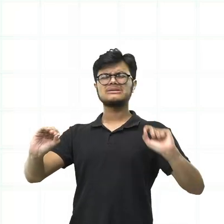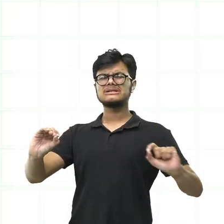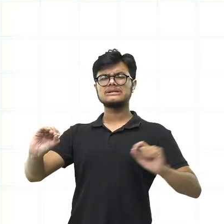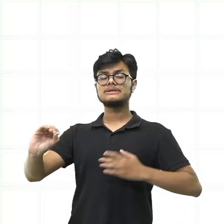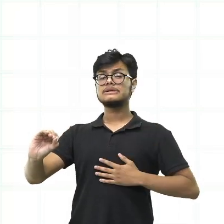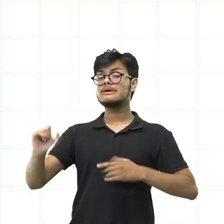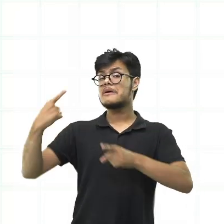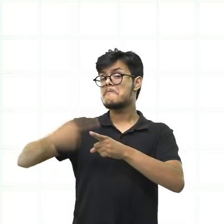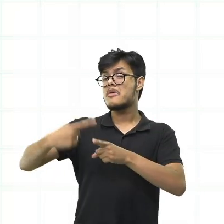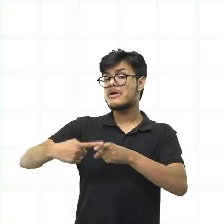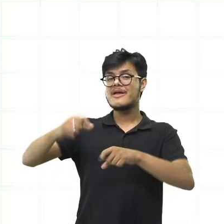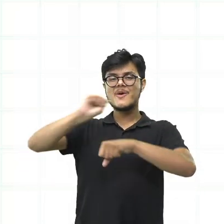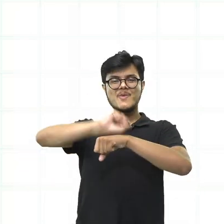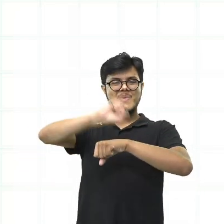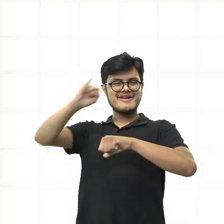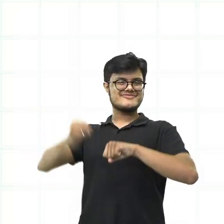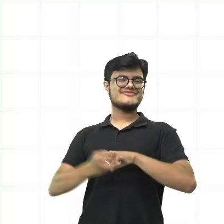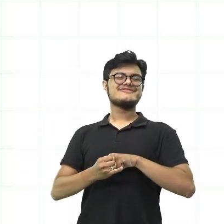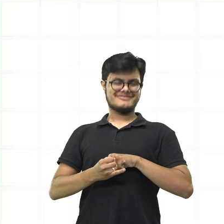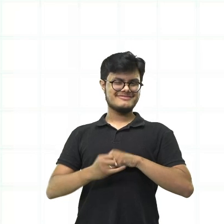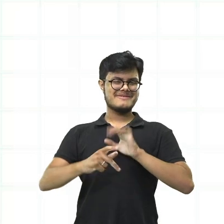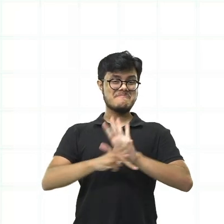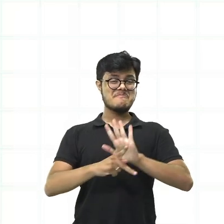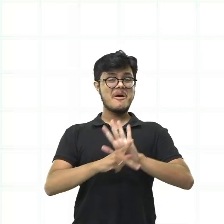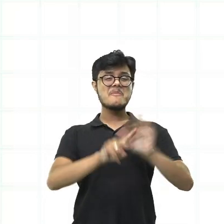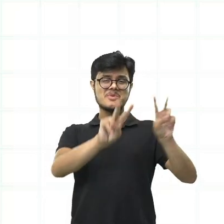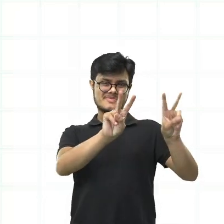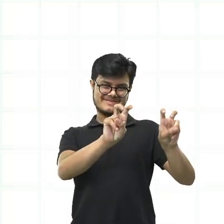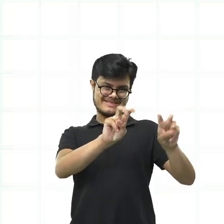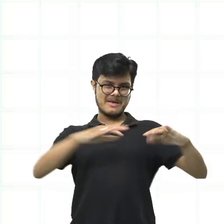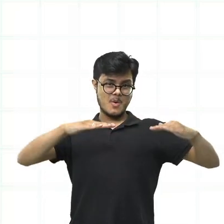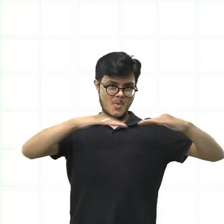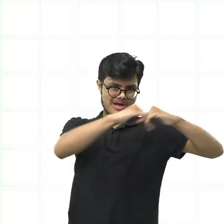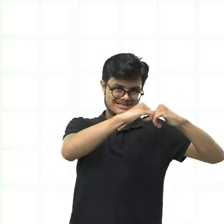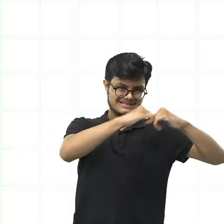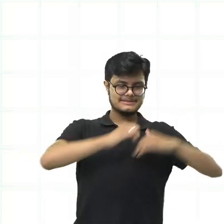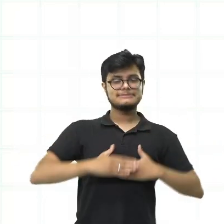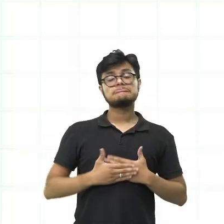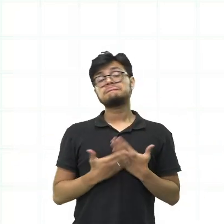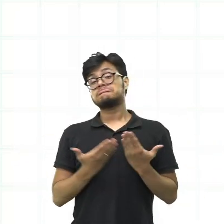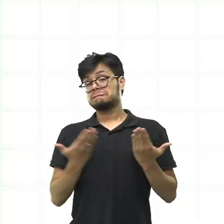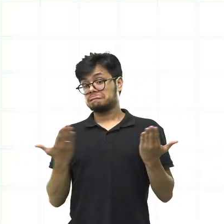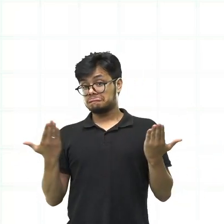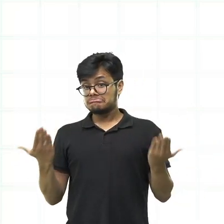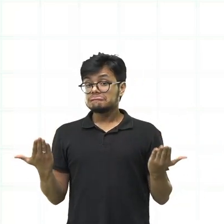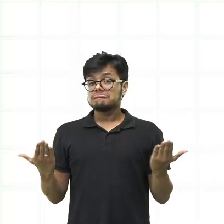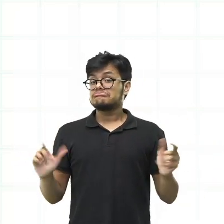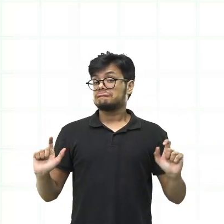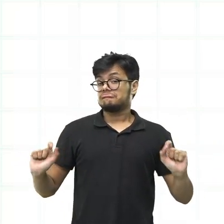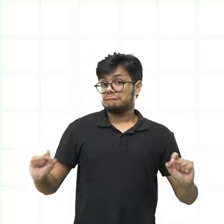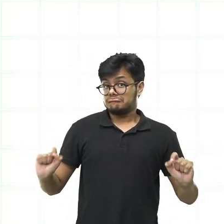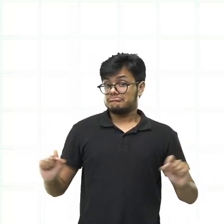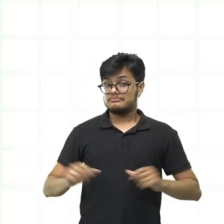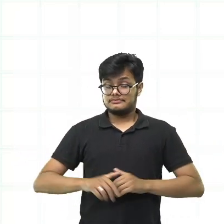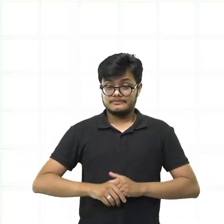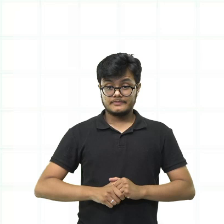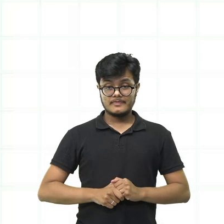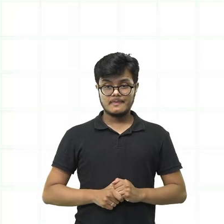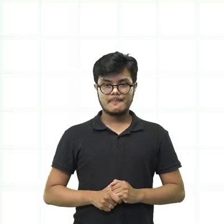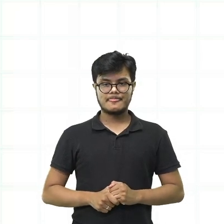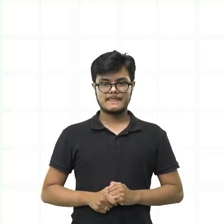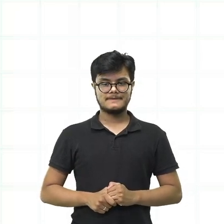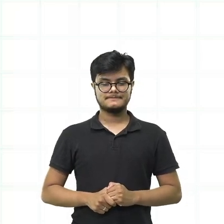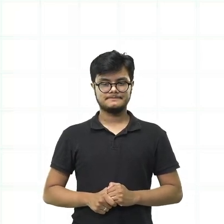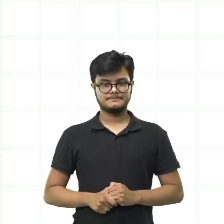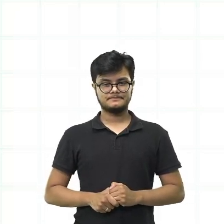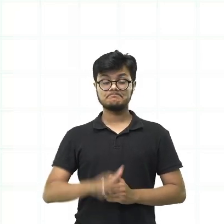é um adjetivo, né, sobre esse acidente, né? Então, um adjetivo sobre esse acidente, tá? Se eu trago